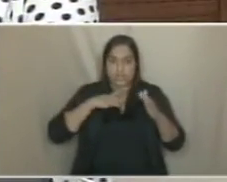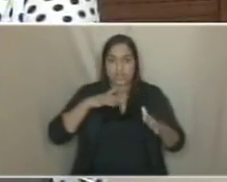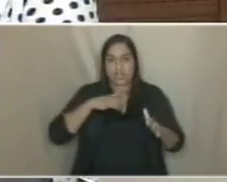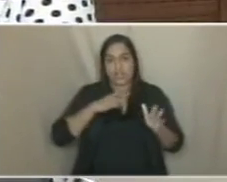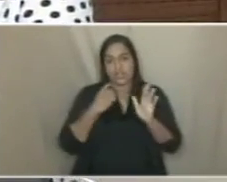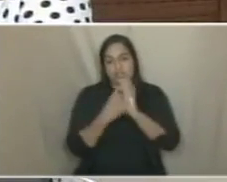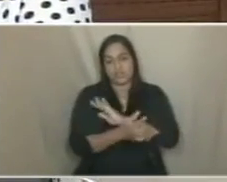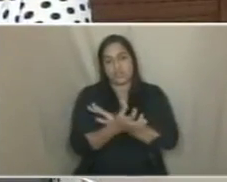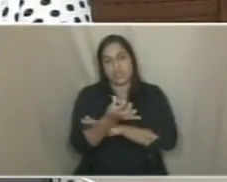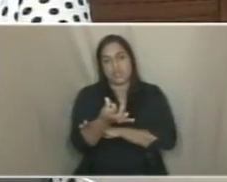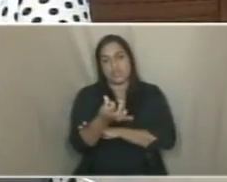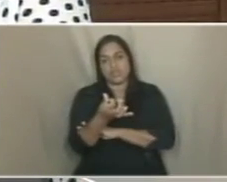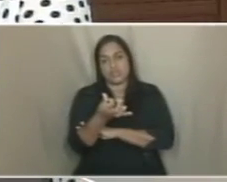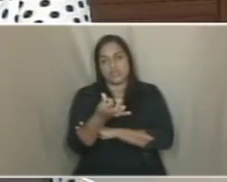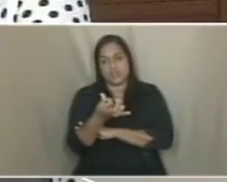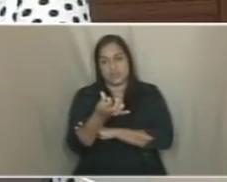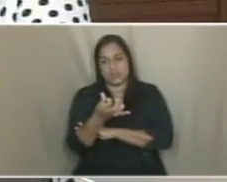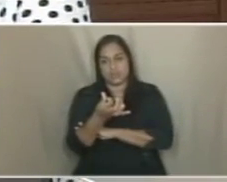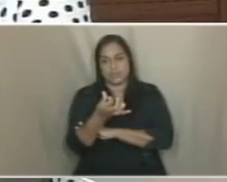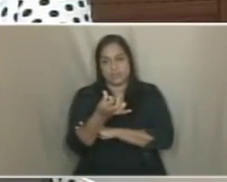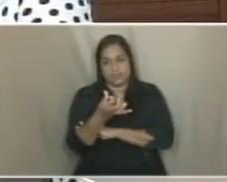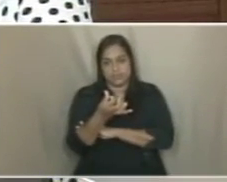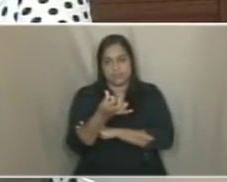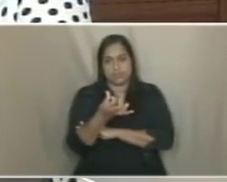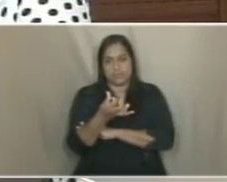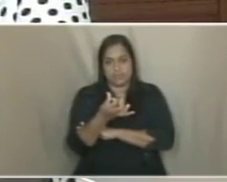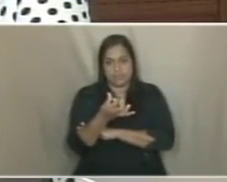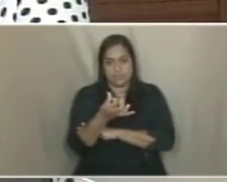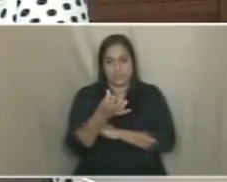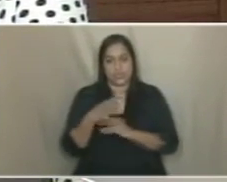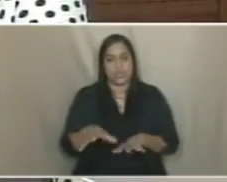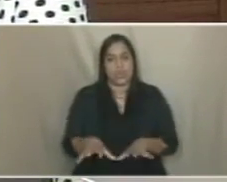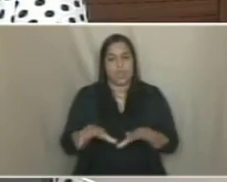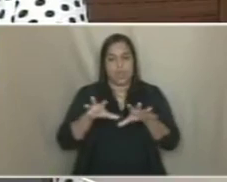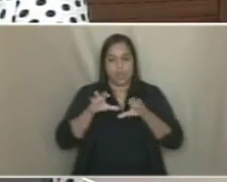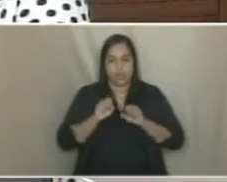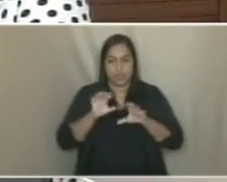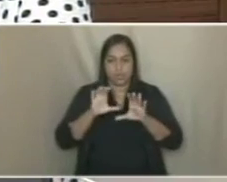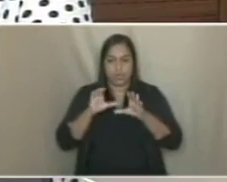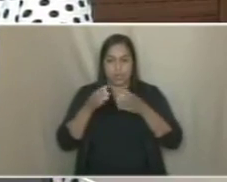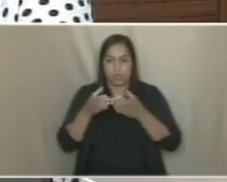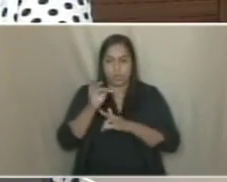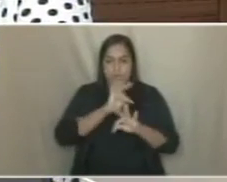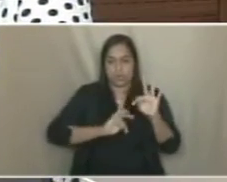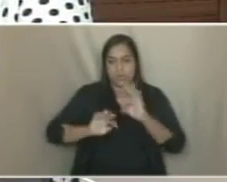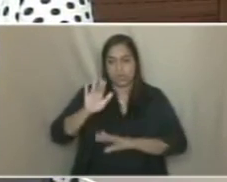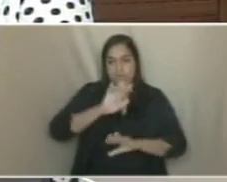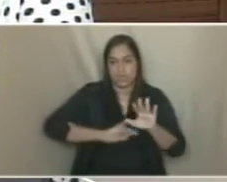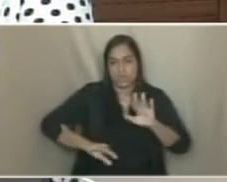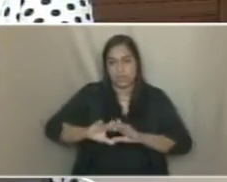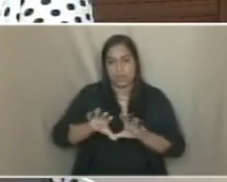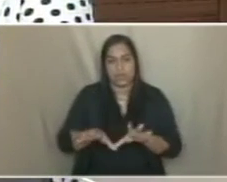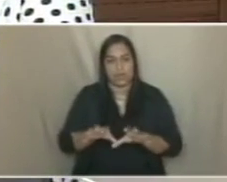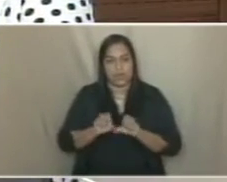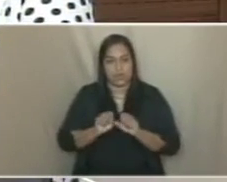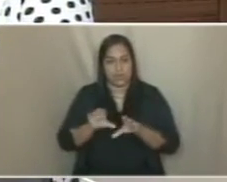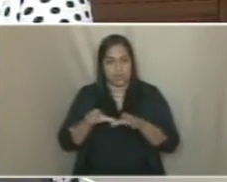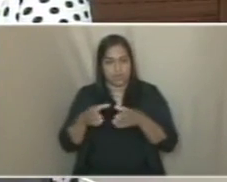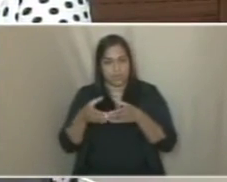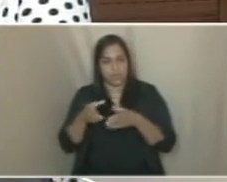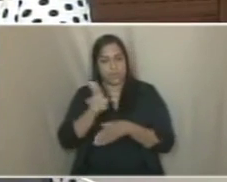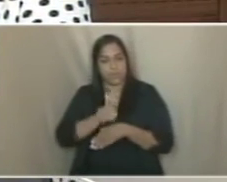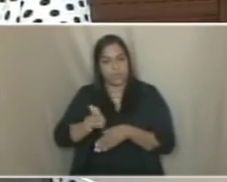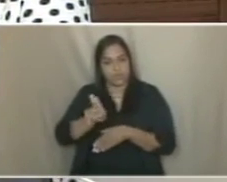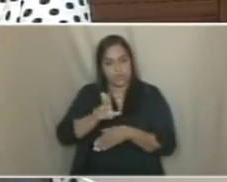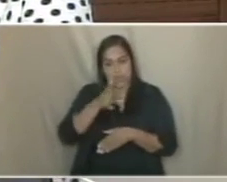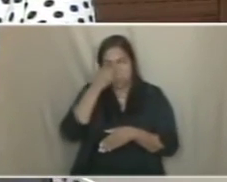6 que trata na lei o acolhimento em comunidades terapêuticas acolhedora que fala que o acolhimento